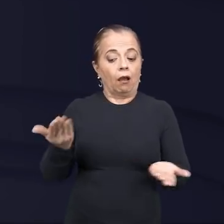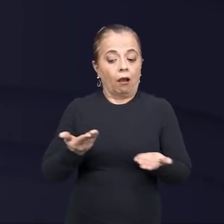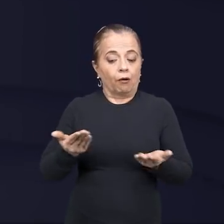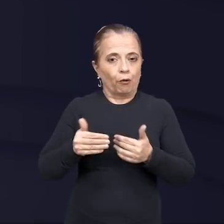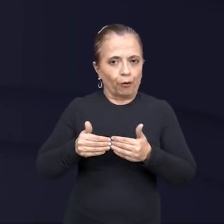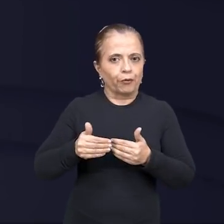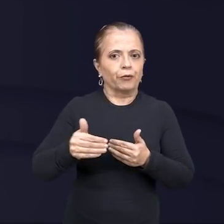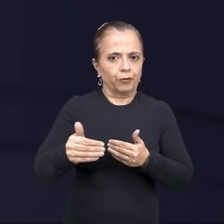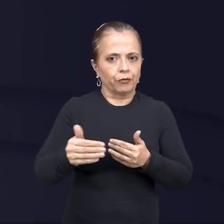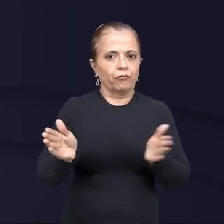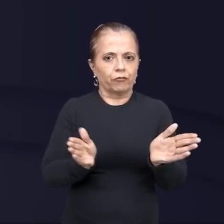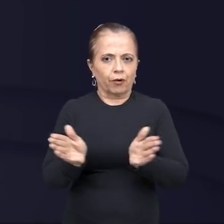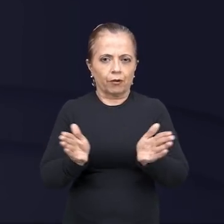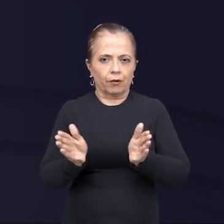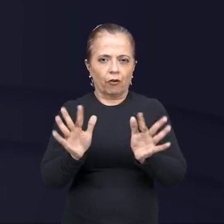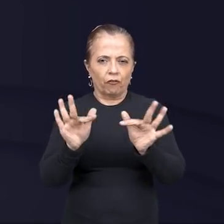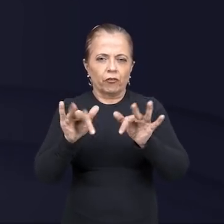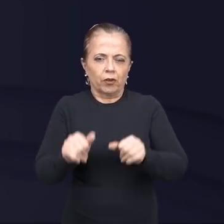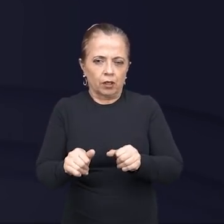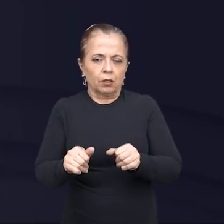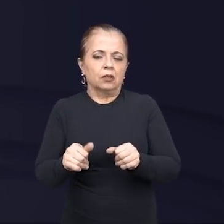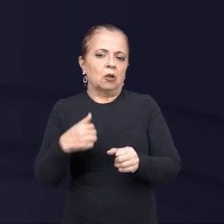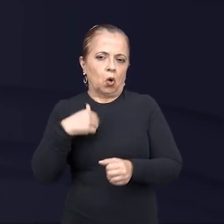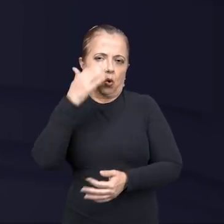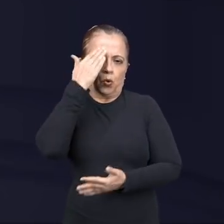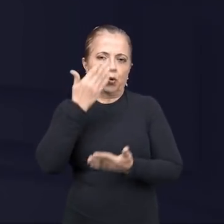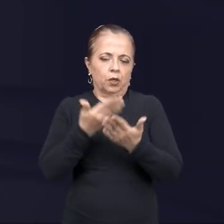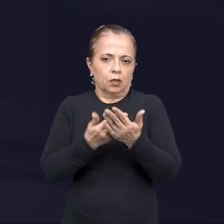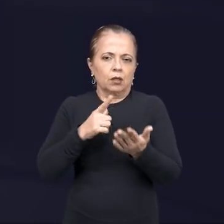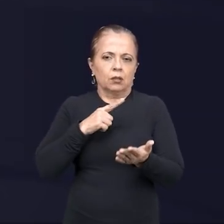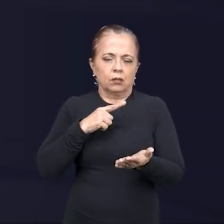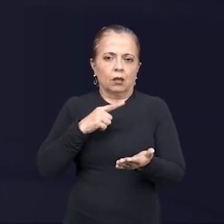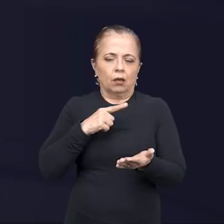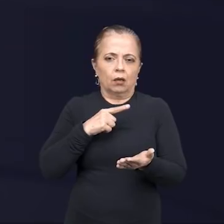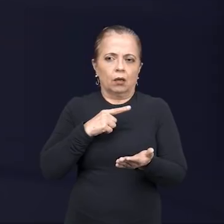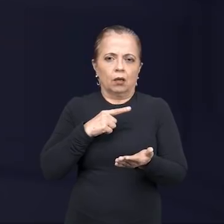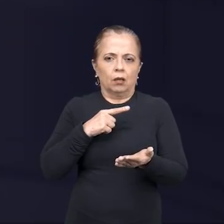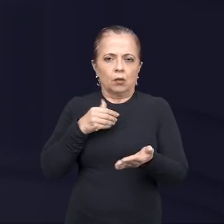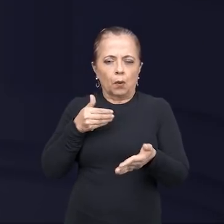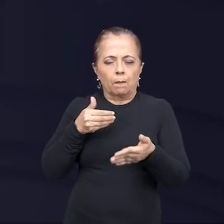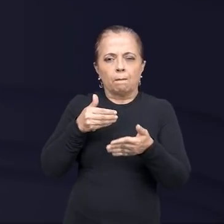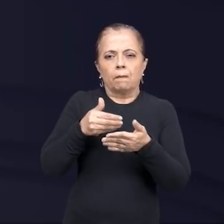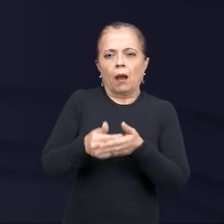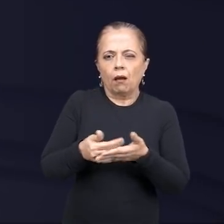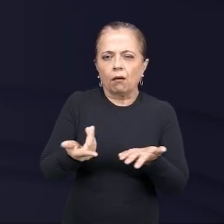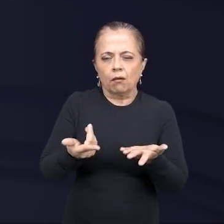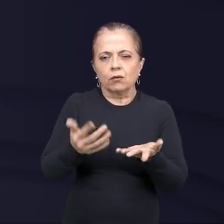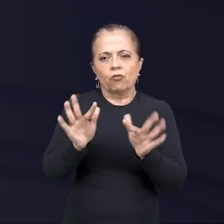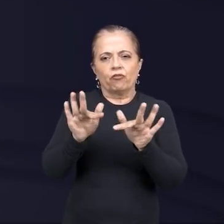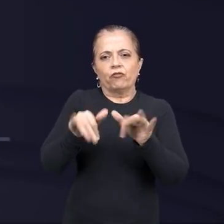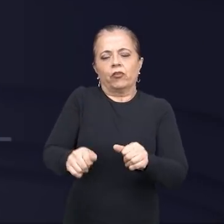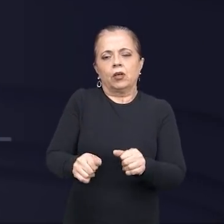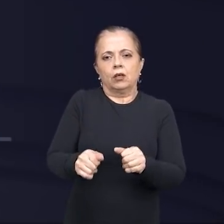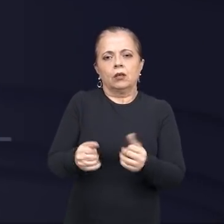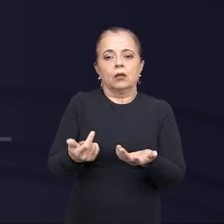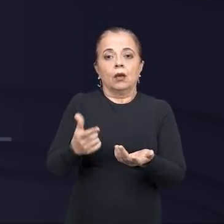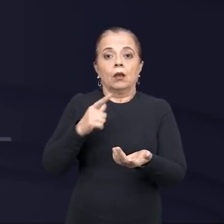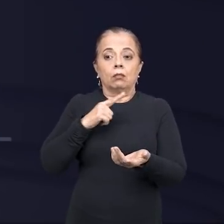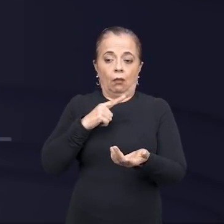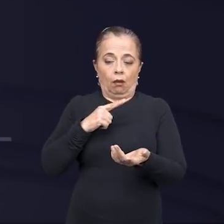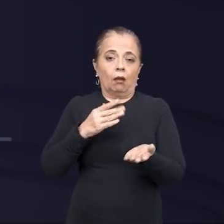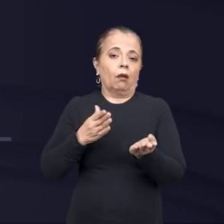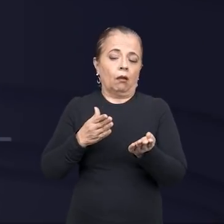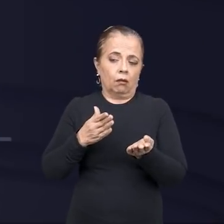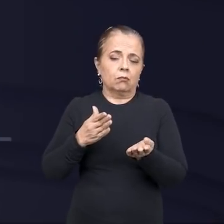fase final do inquérito policial, acredito eu que nós estamos aí beirando o terço final. A polícia ainda tem